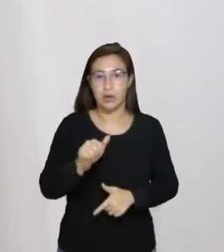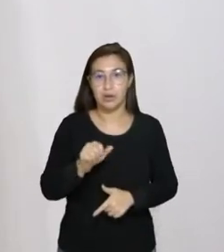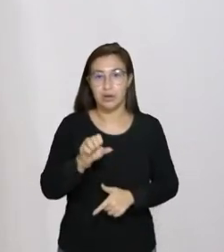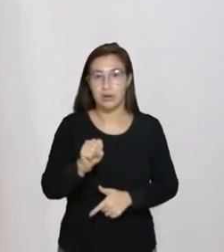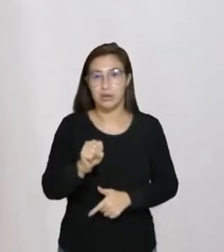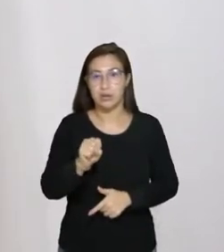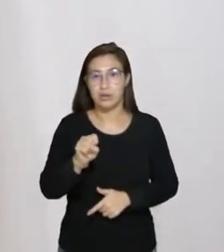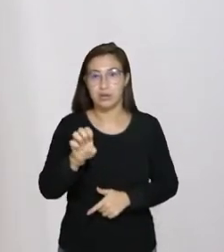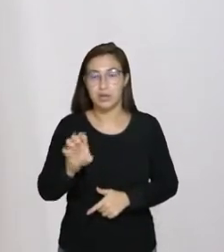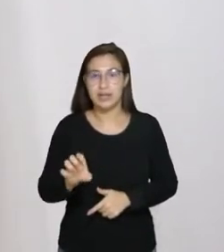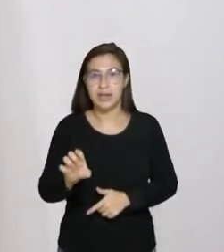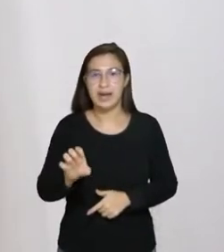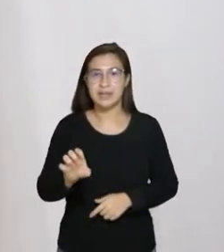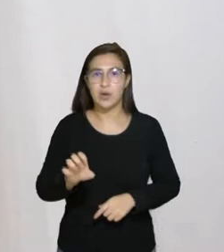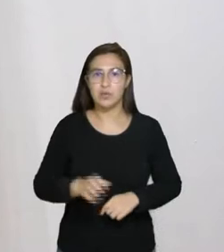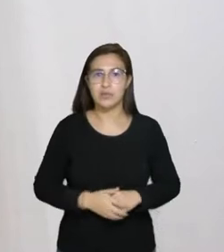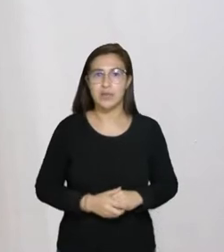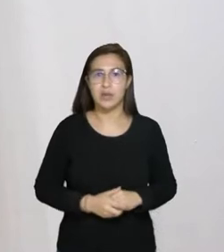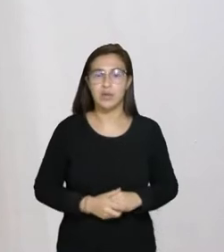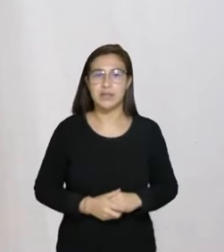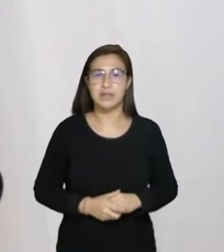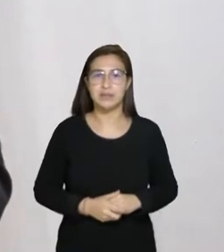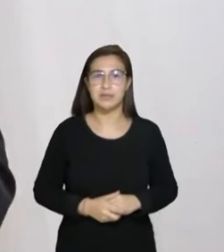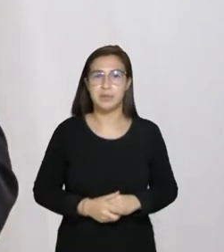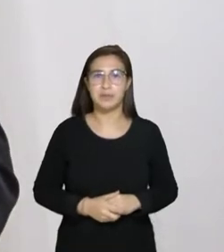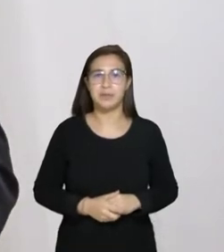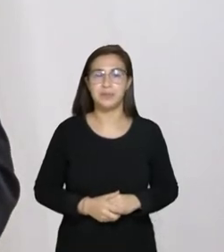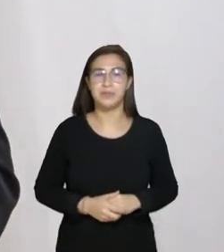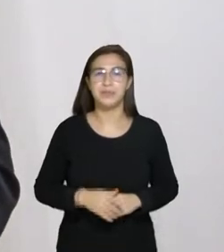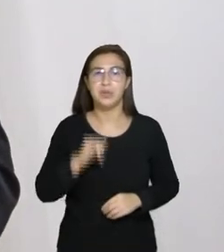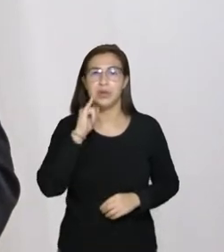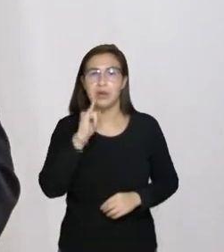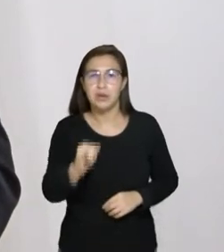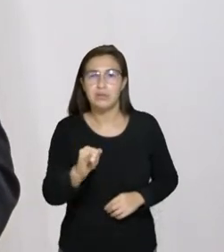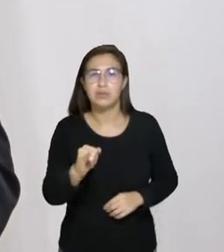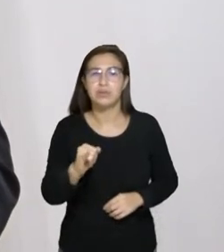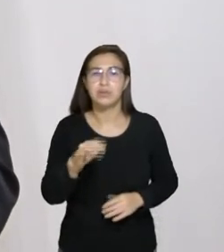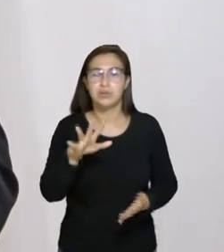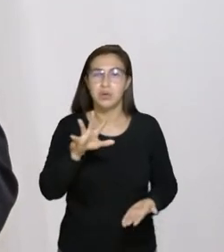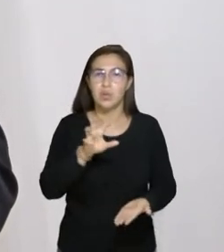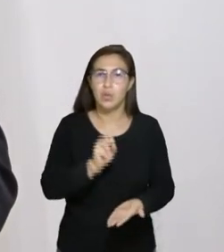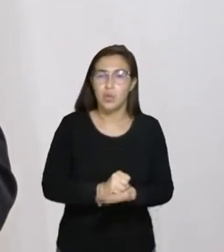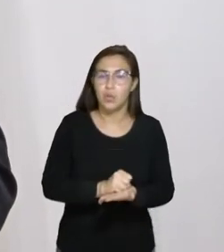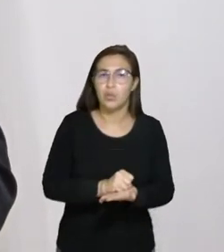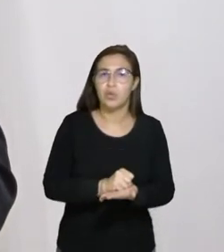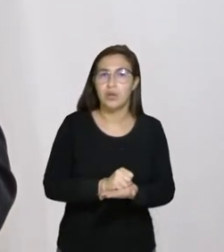lá e disse: olha, disseram para ele: ó, o senhor vai ser contratado por 10 horas,